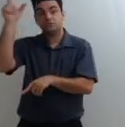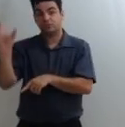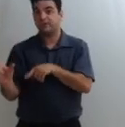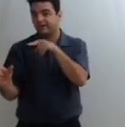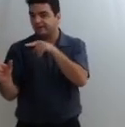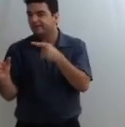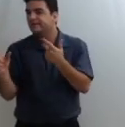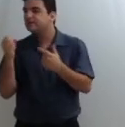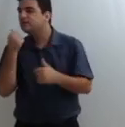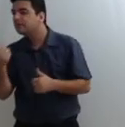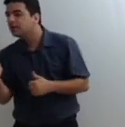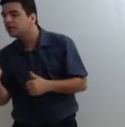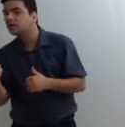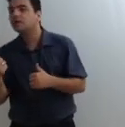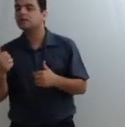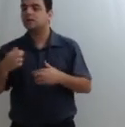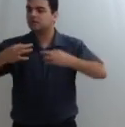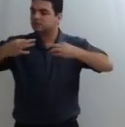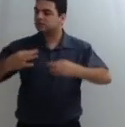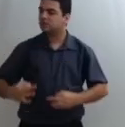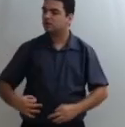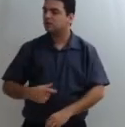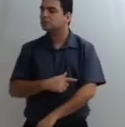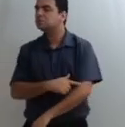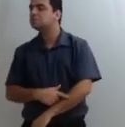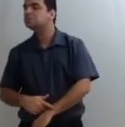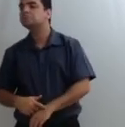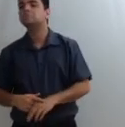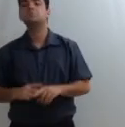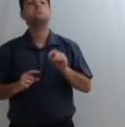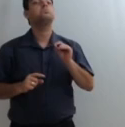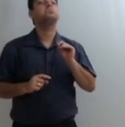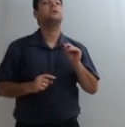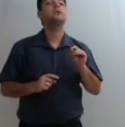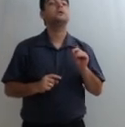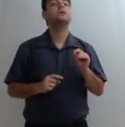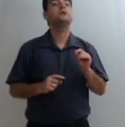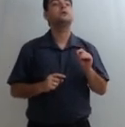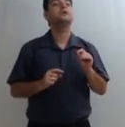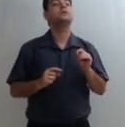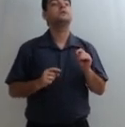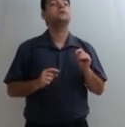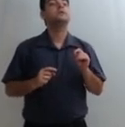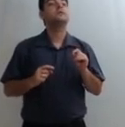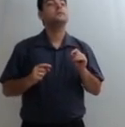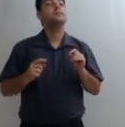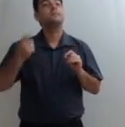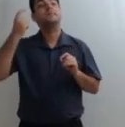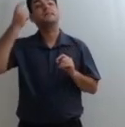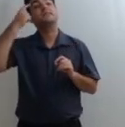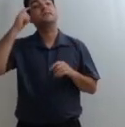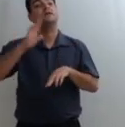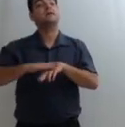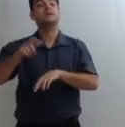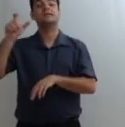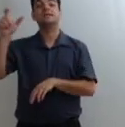o livramento condicional deveria levar em conta, único e exclusivamente, o comportamento